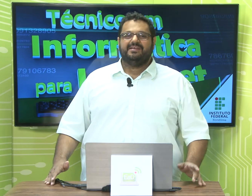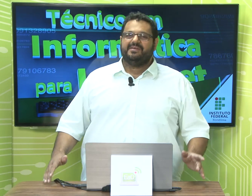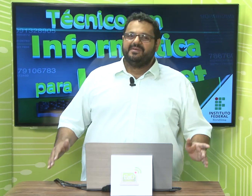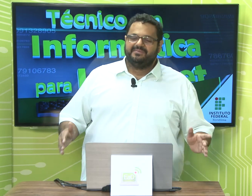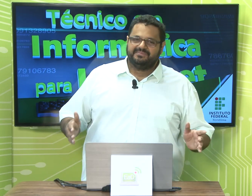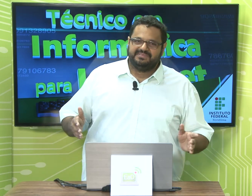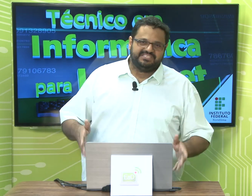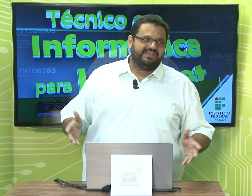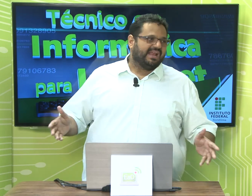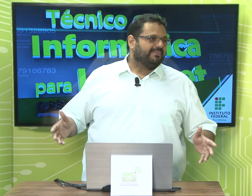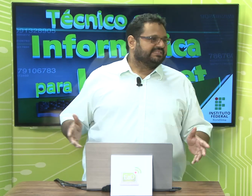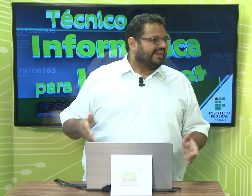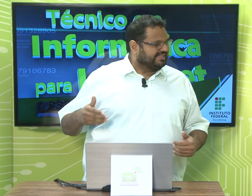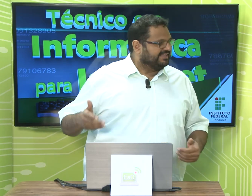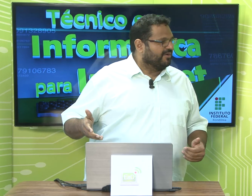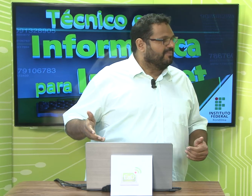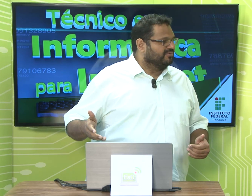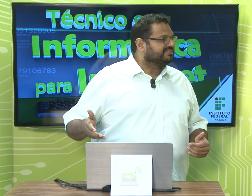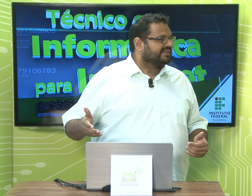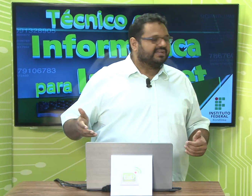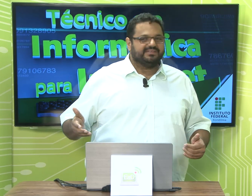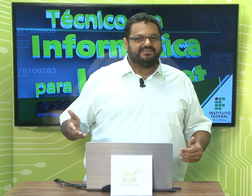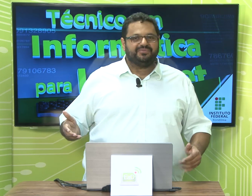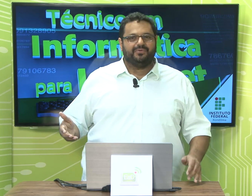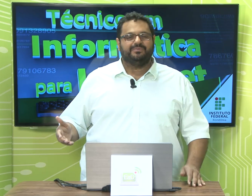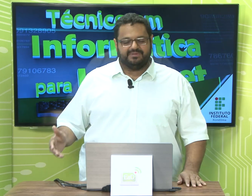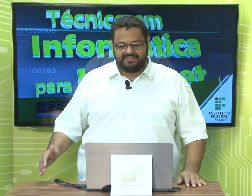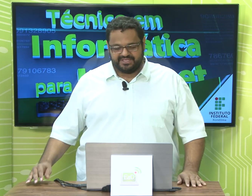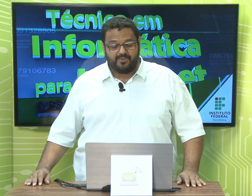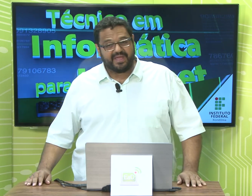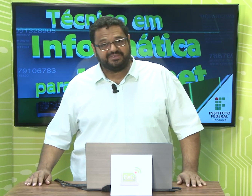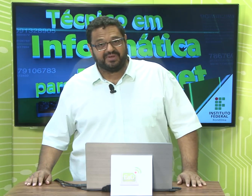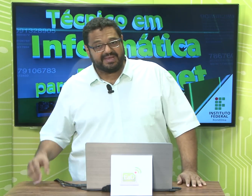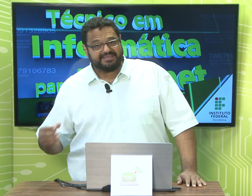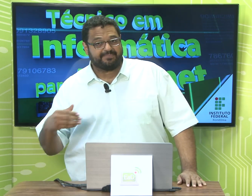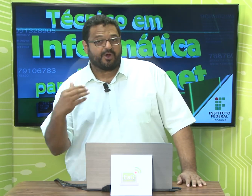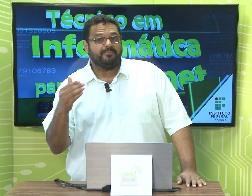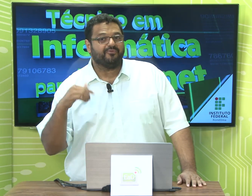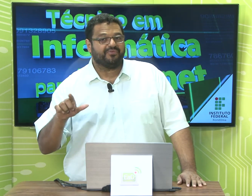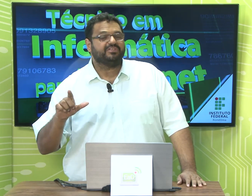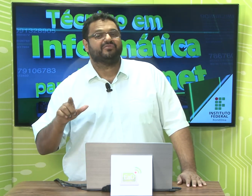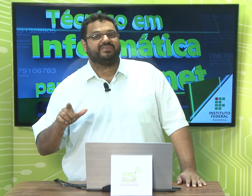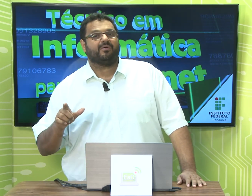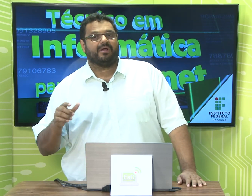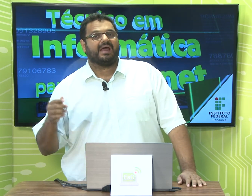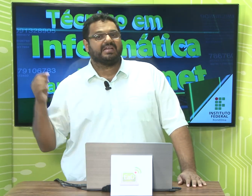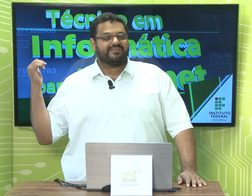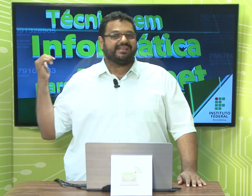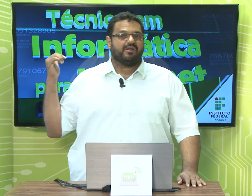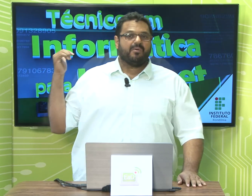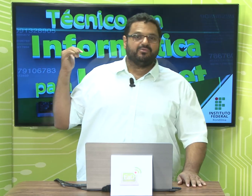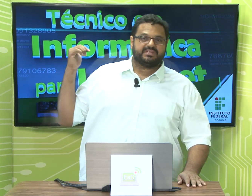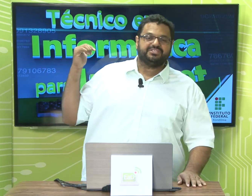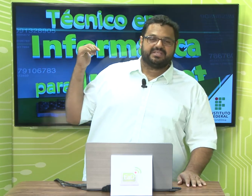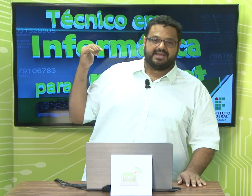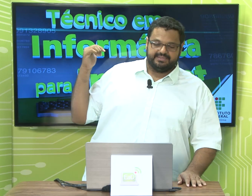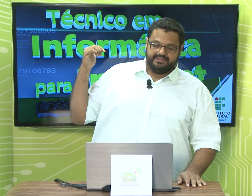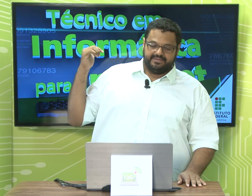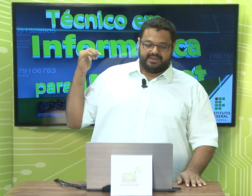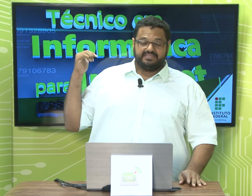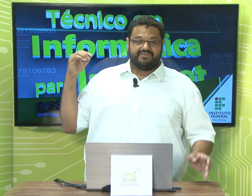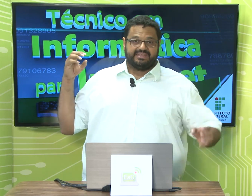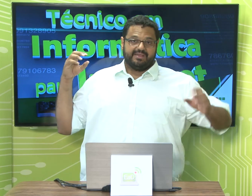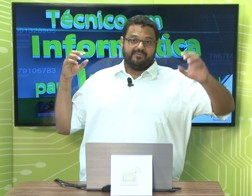passarela. Desfilar na passarela tem que ter uma música de fundo, né? Geralmente esse próprio vídeo que você vai colocar lá já vai estar com a música